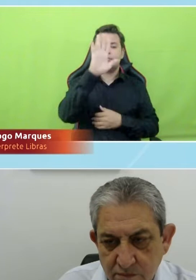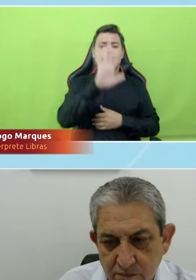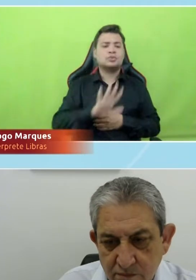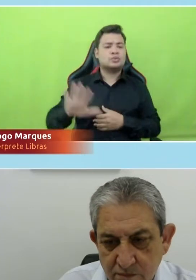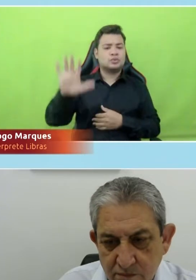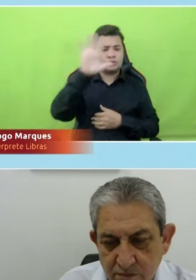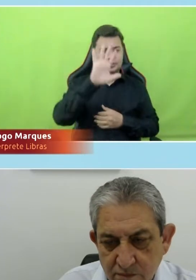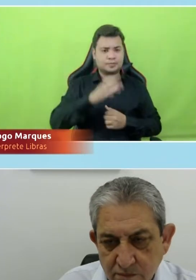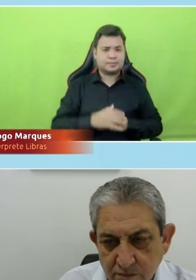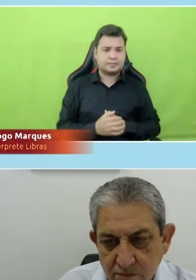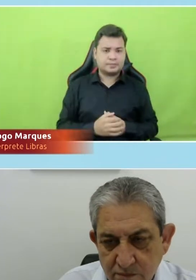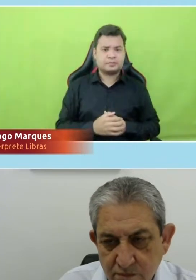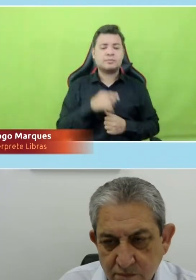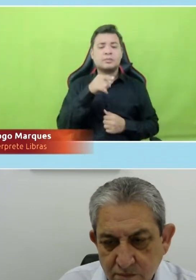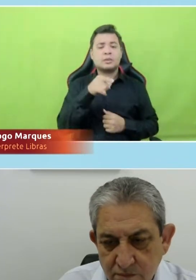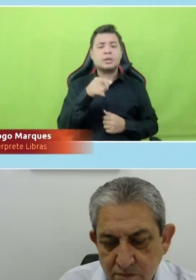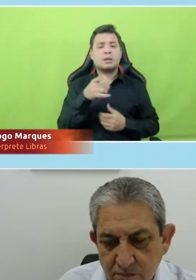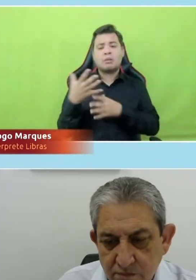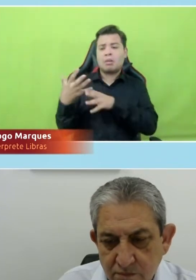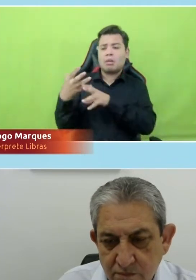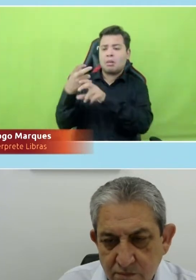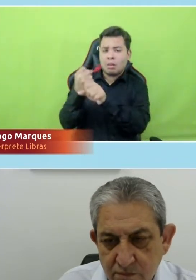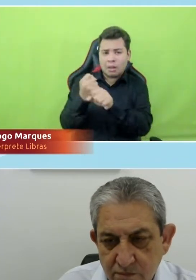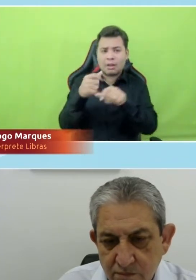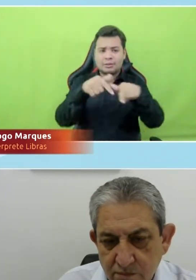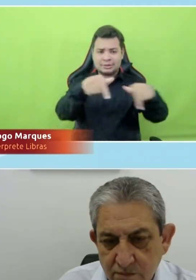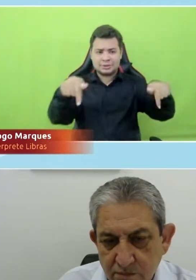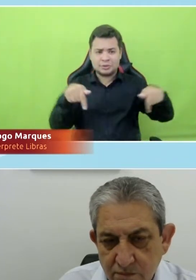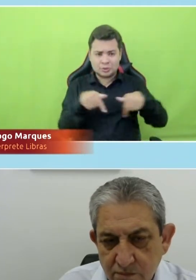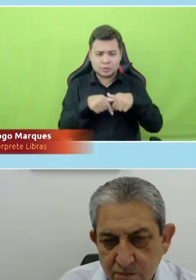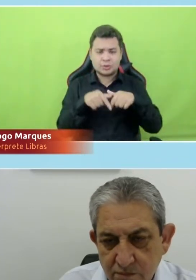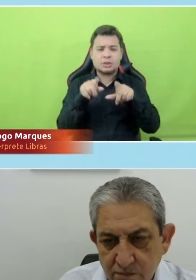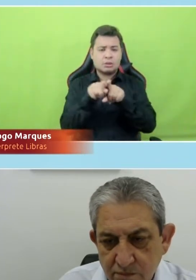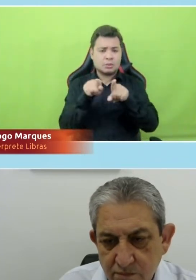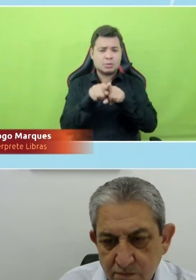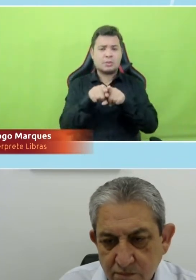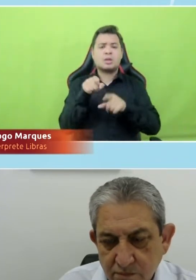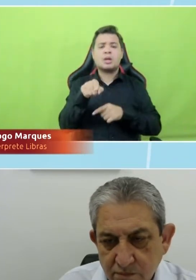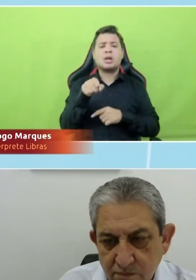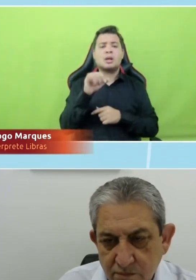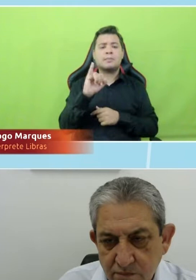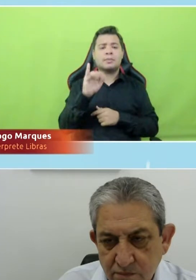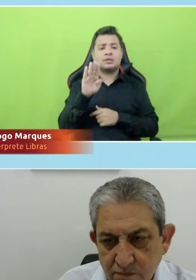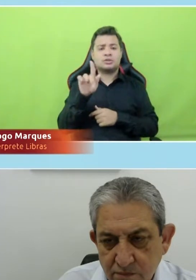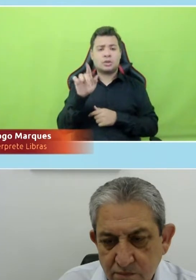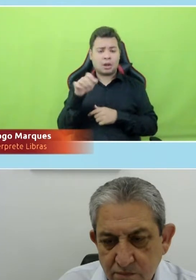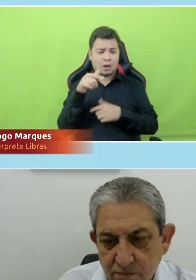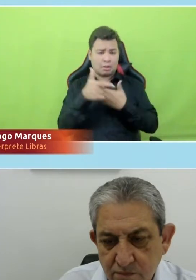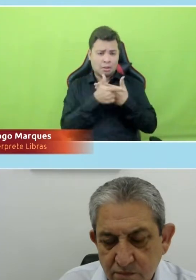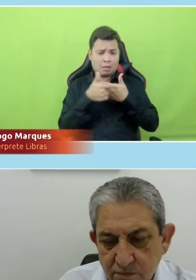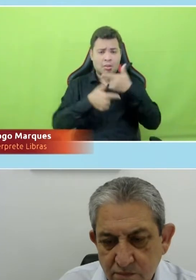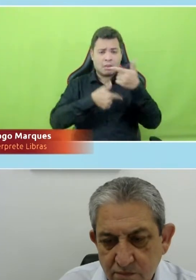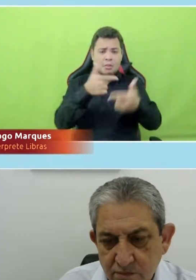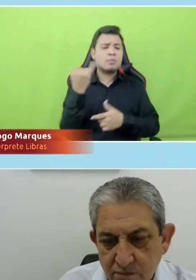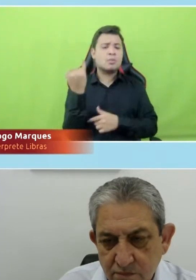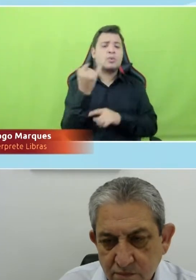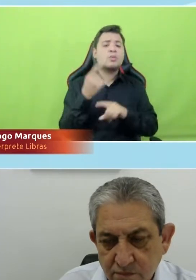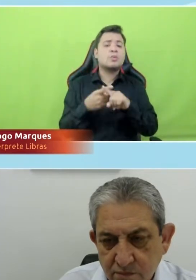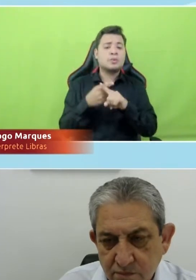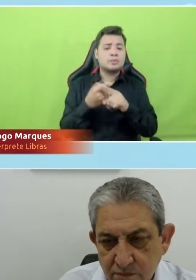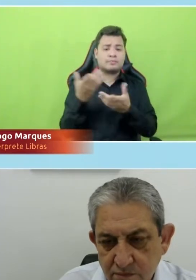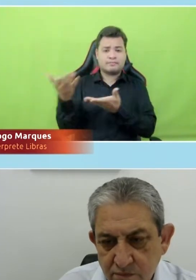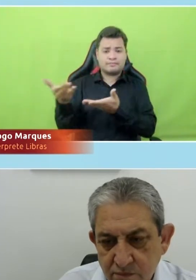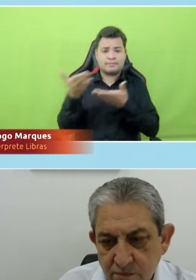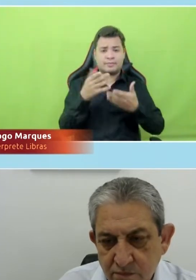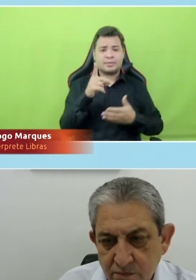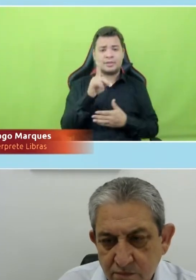esse censo quilombola, sobre a importância dessa iniciativa do IBGE, nós vamos conversar agora com Daniel de Oliveira,